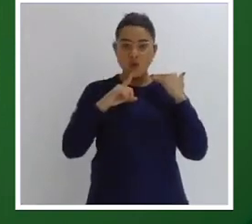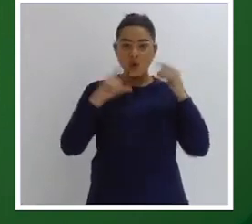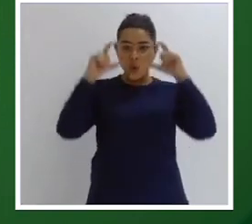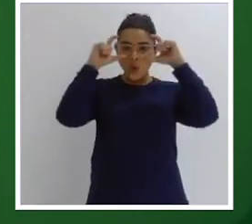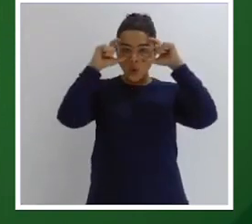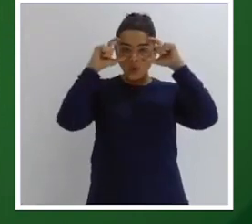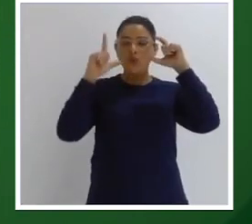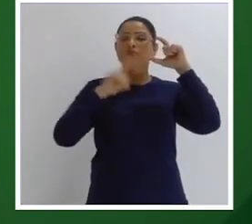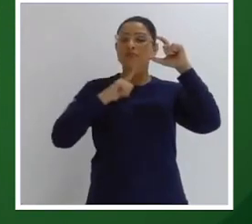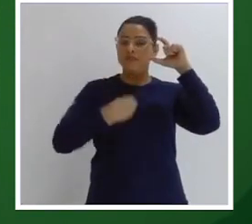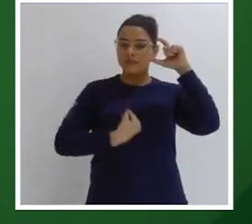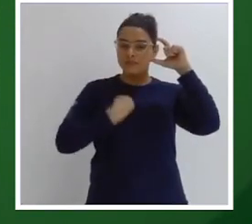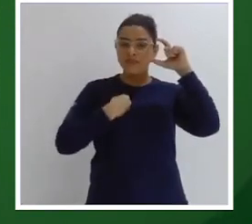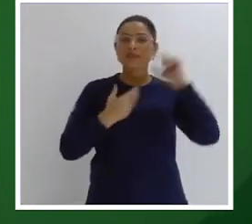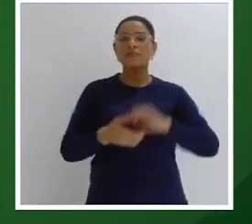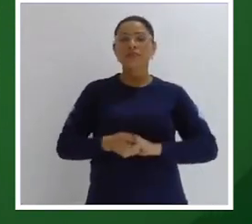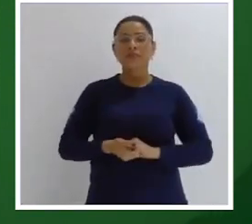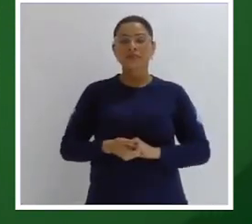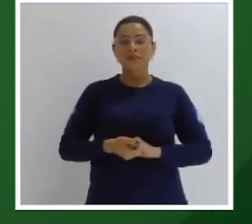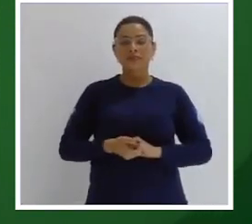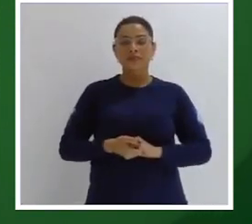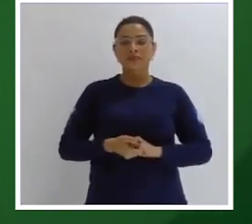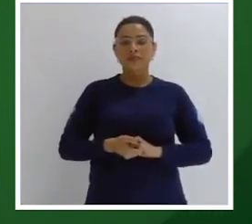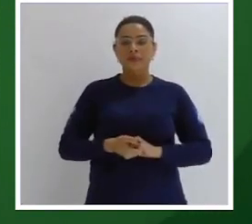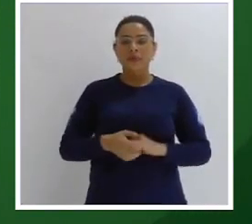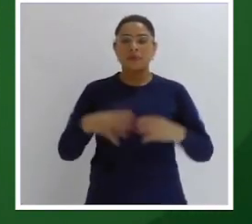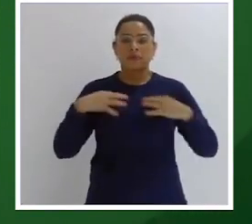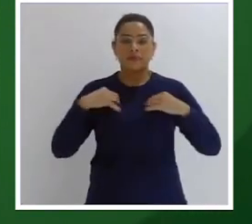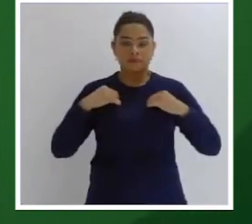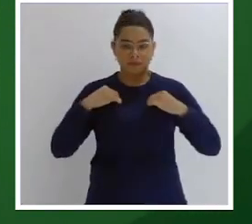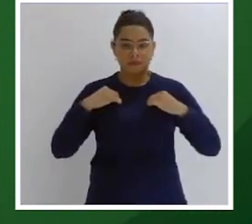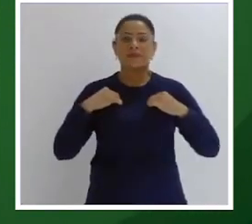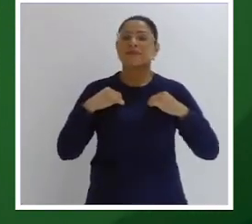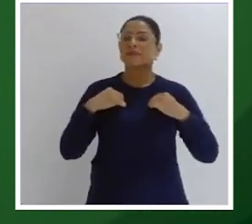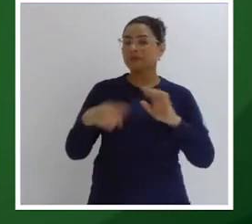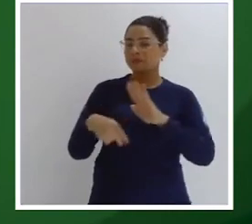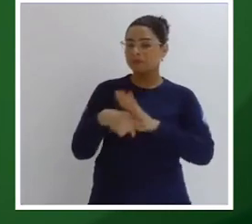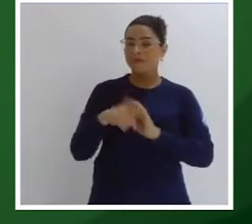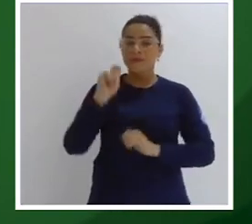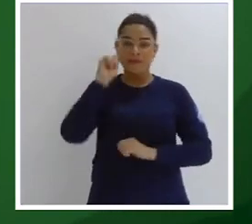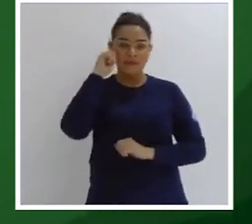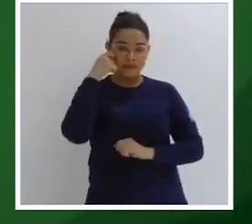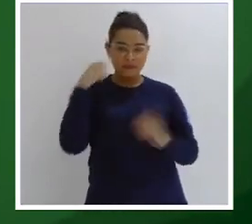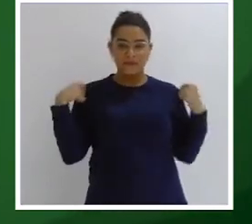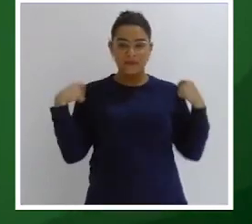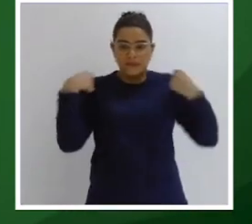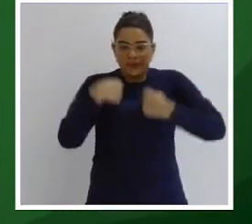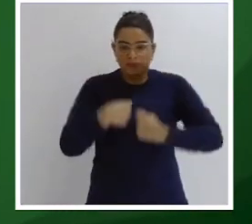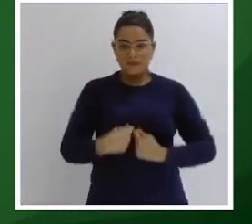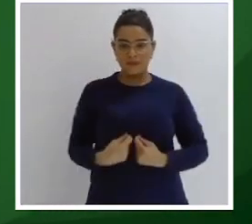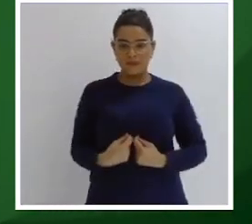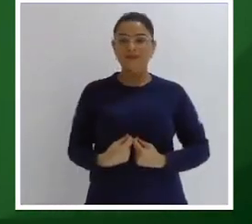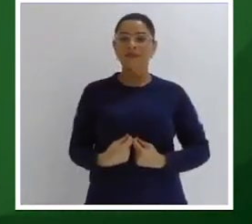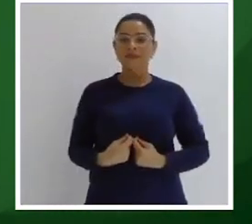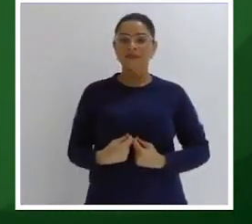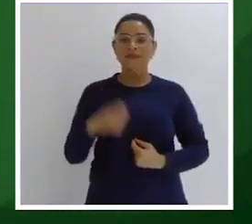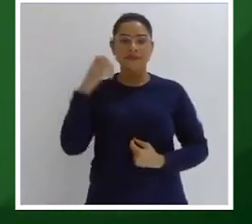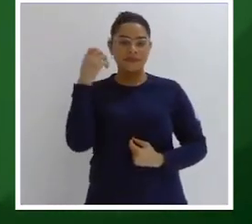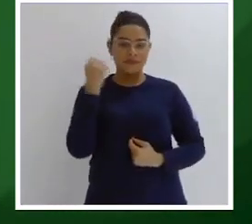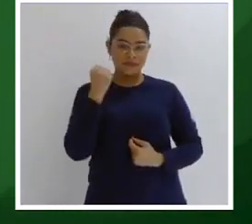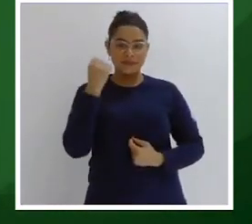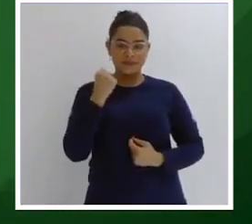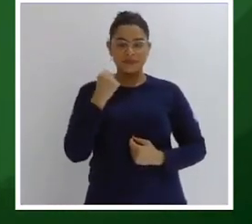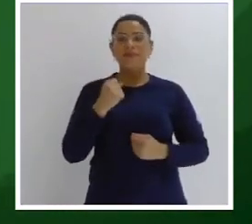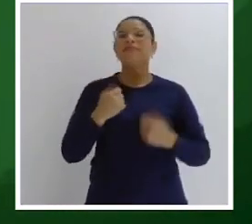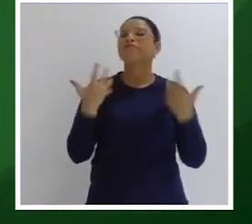tô aqui com uma blusa preta um blazer Branco gostaria de parabenizar a organização